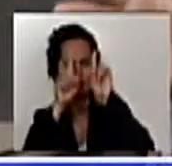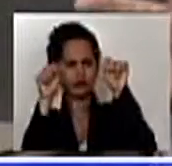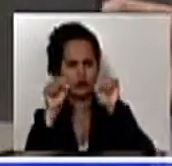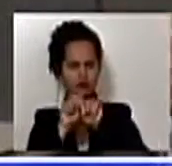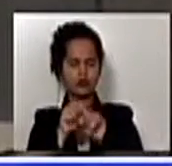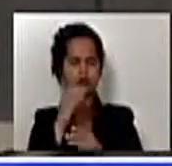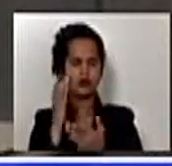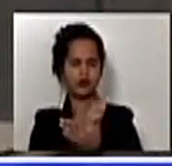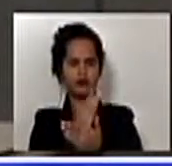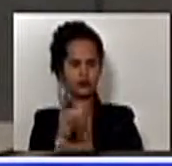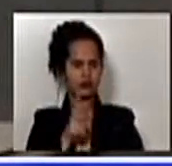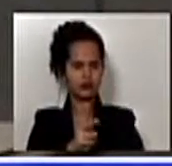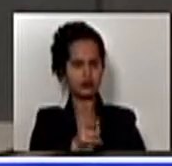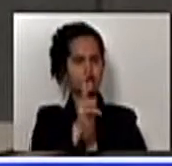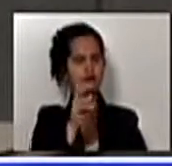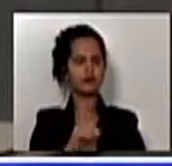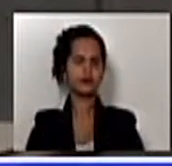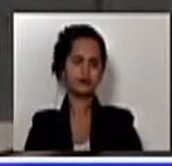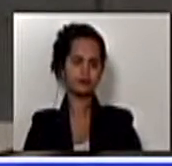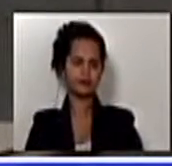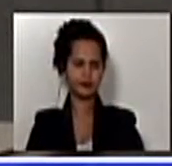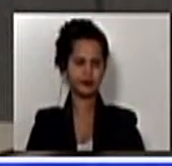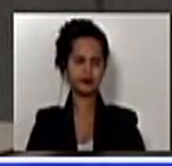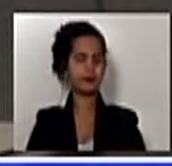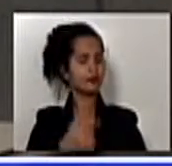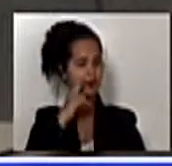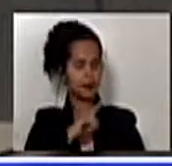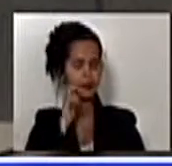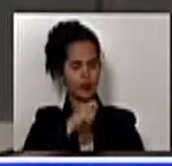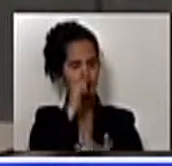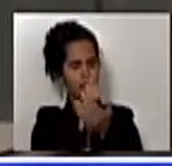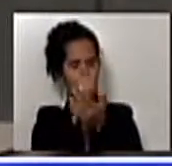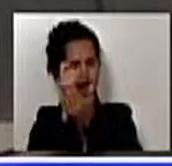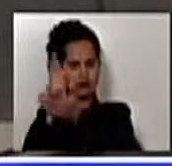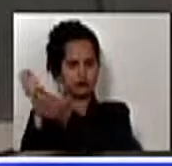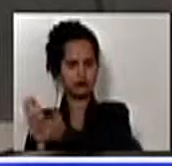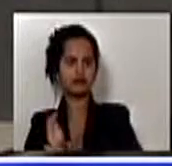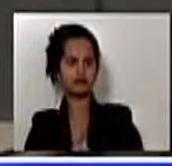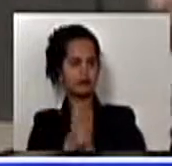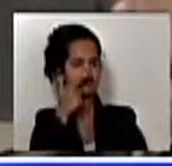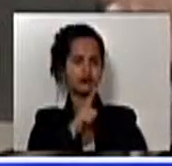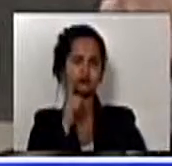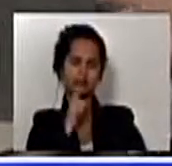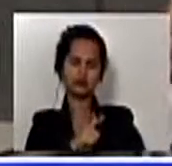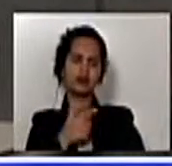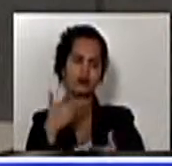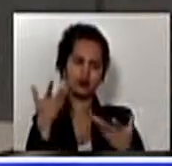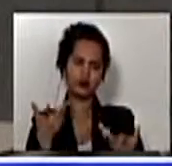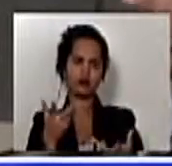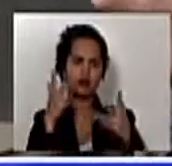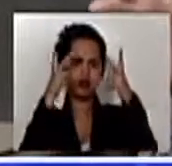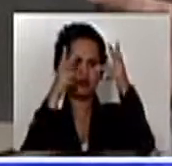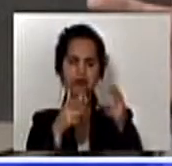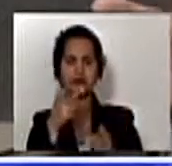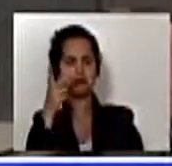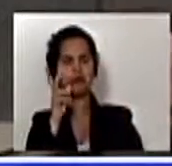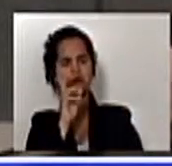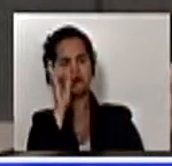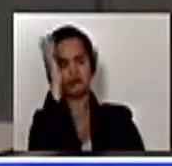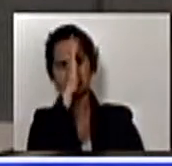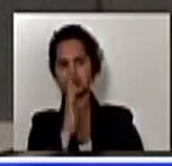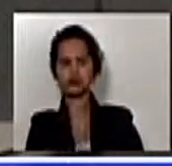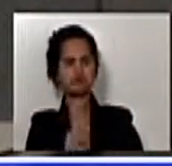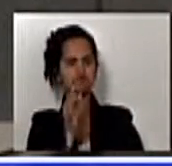que o governo mantém, e tem, não é, conseguido pagar, que isso era comum no Brasil todo, ninguém falava